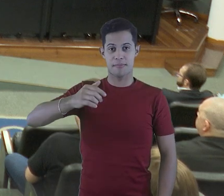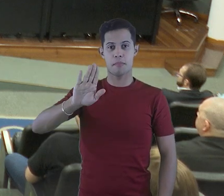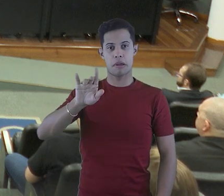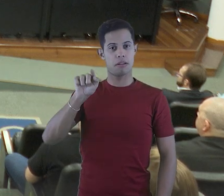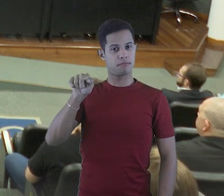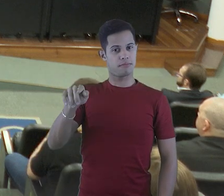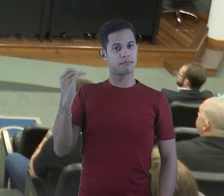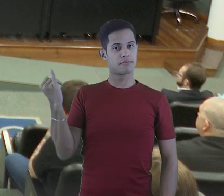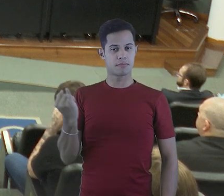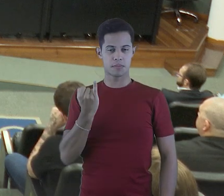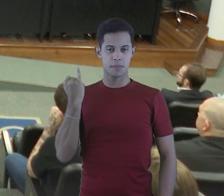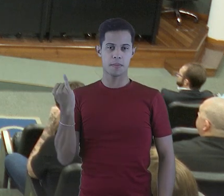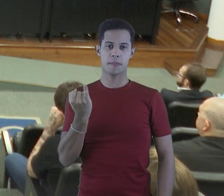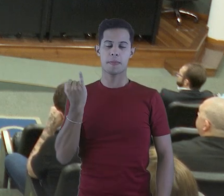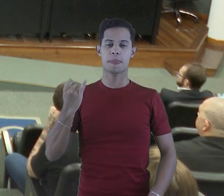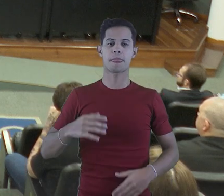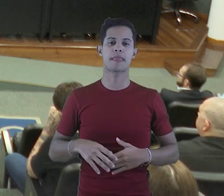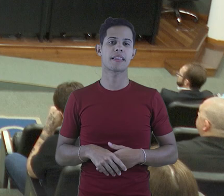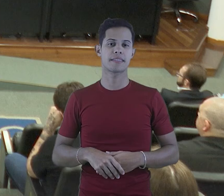mas aqui é importante